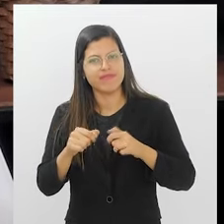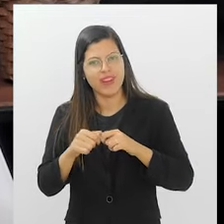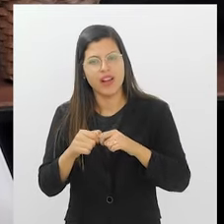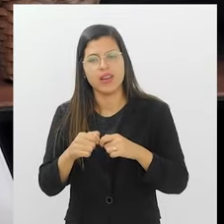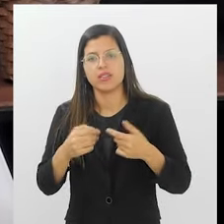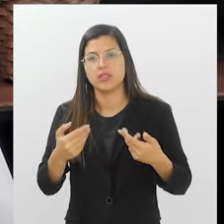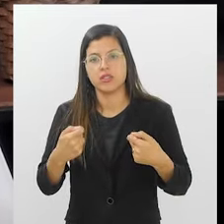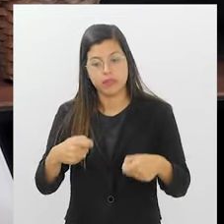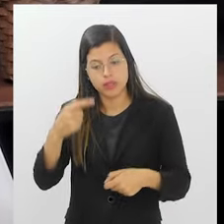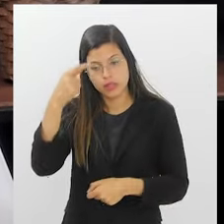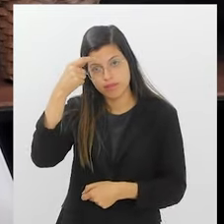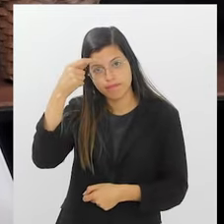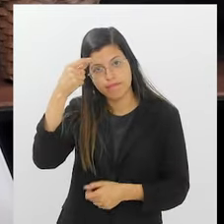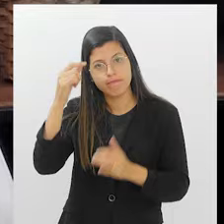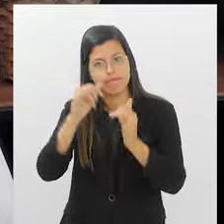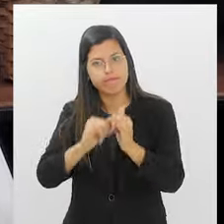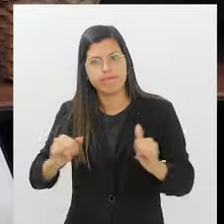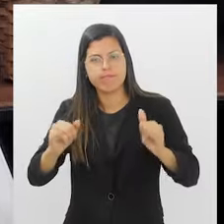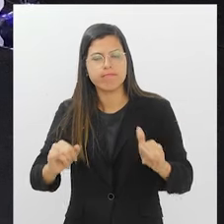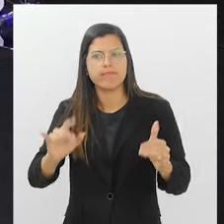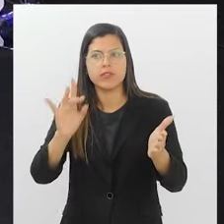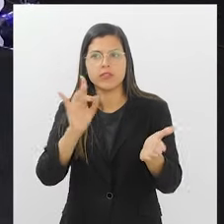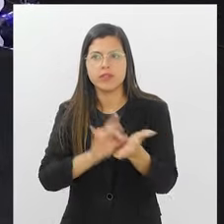precisamos realmente conscientizar,